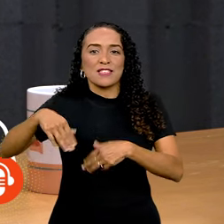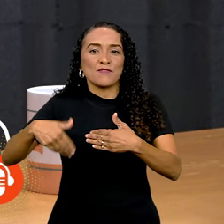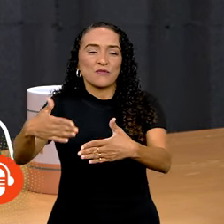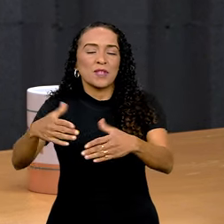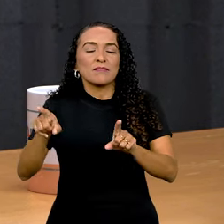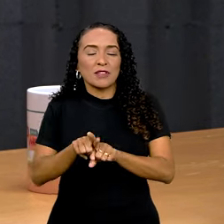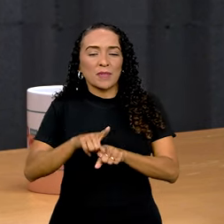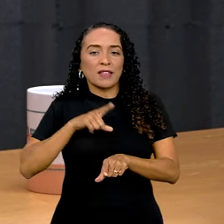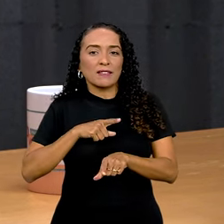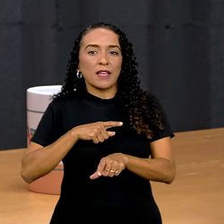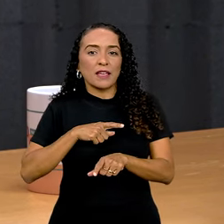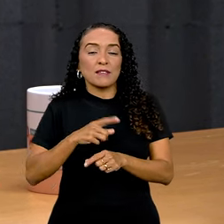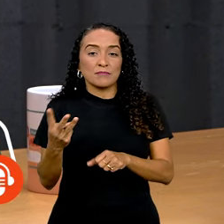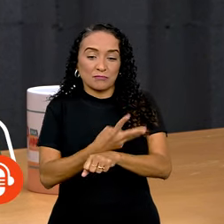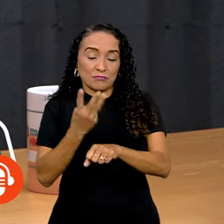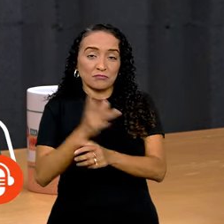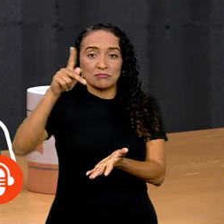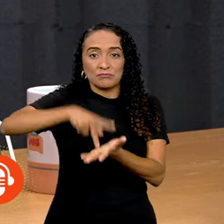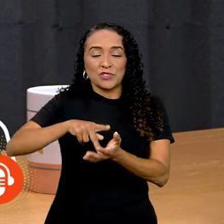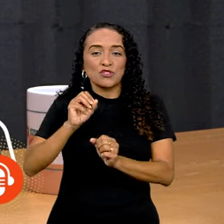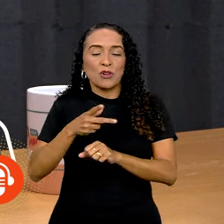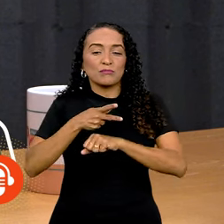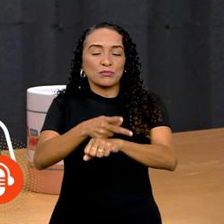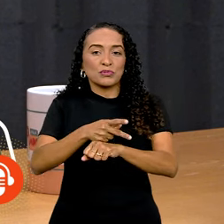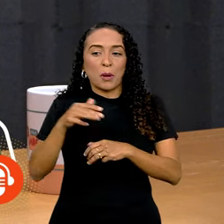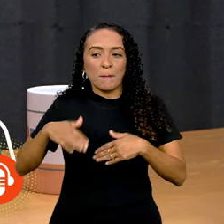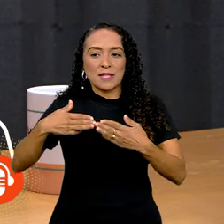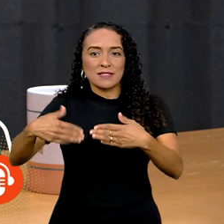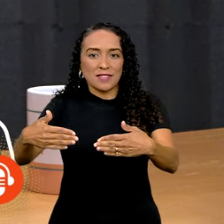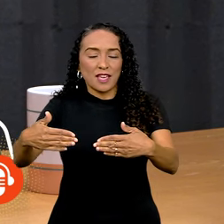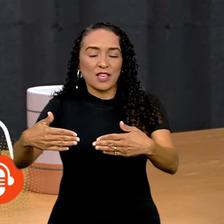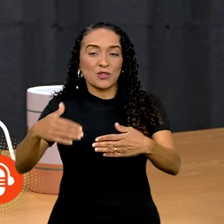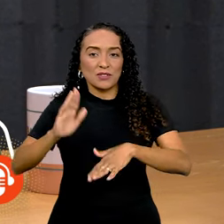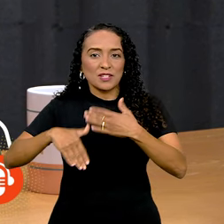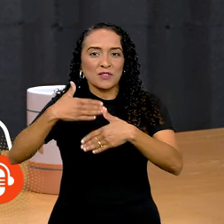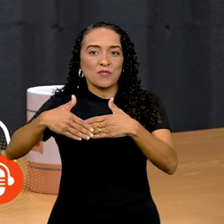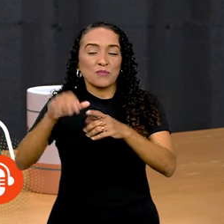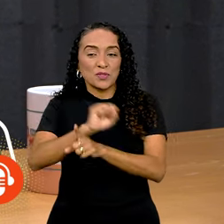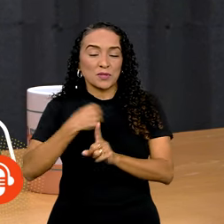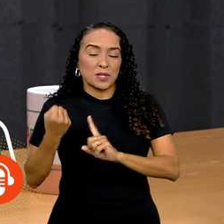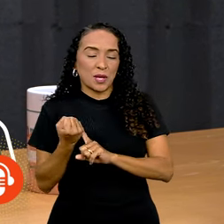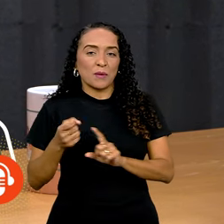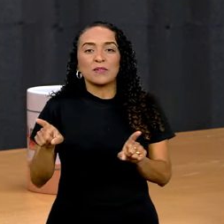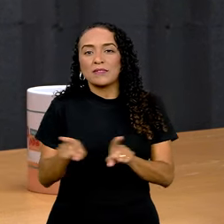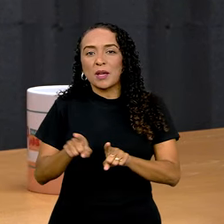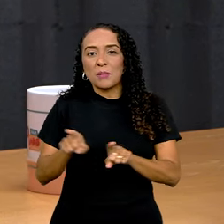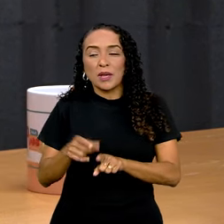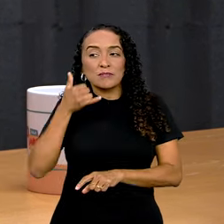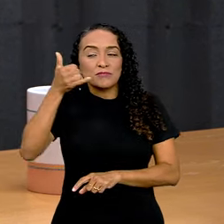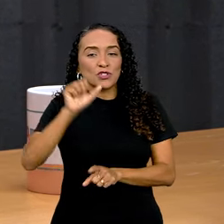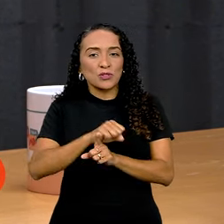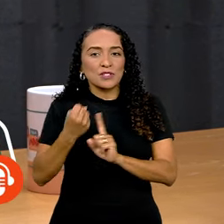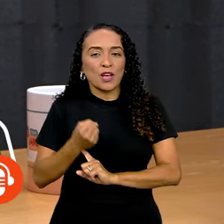desenvolvimento tem também o canal oficial no WhatsApp basta procurar por Ministério do Desenvolvimento Social e o